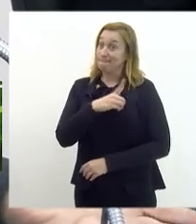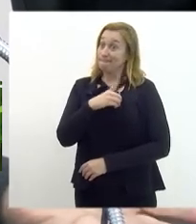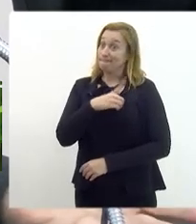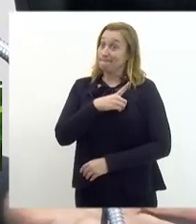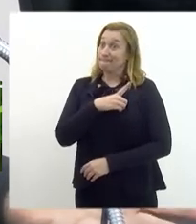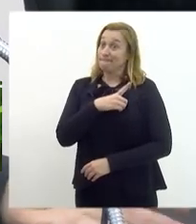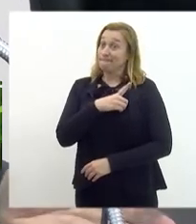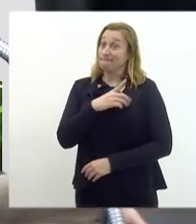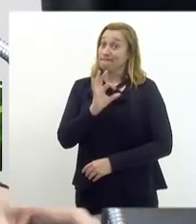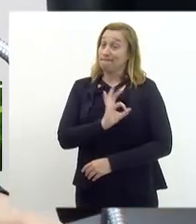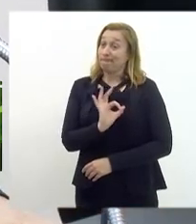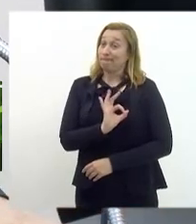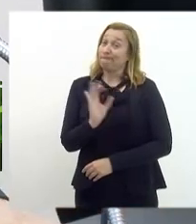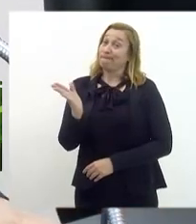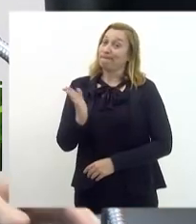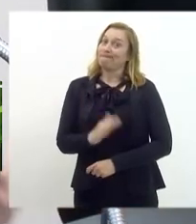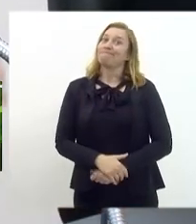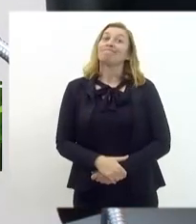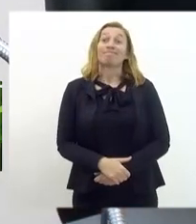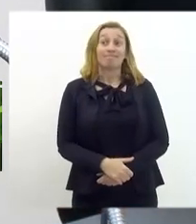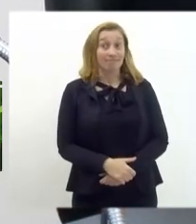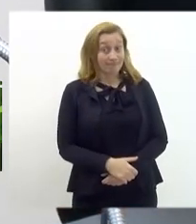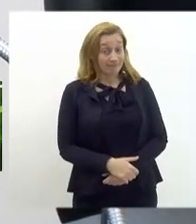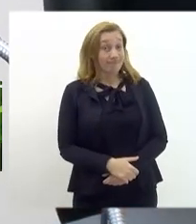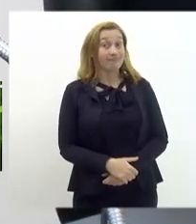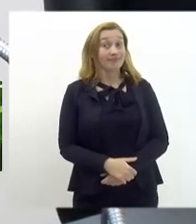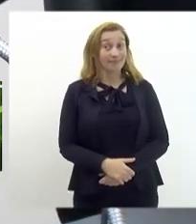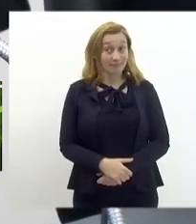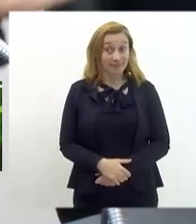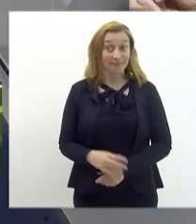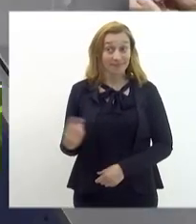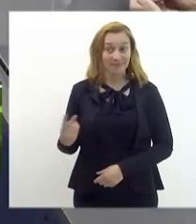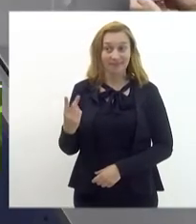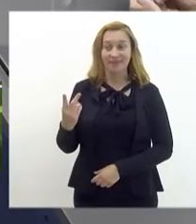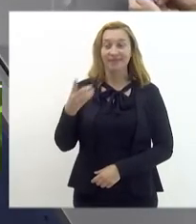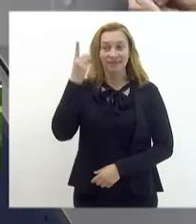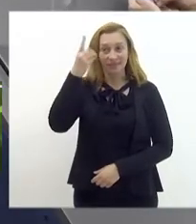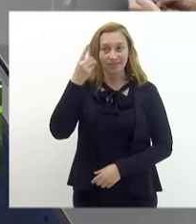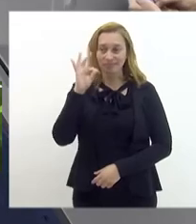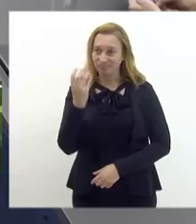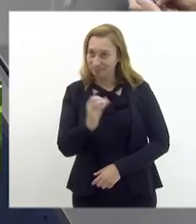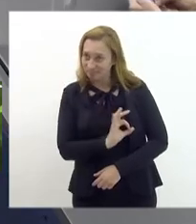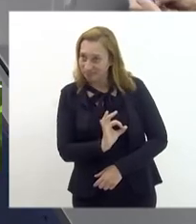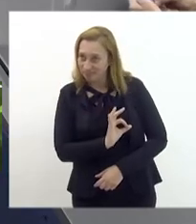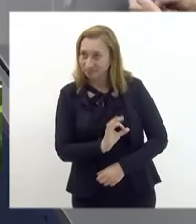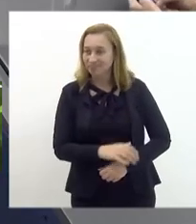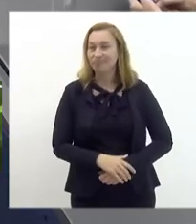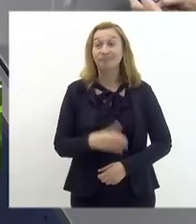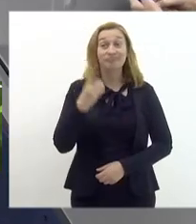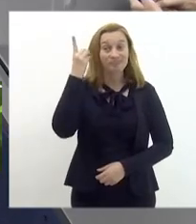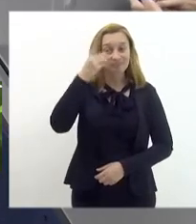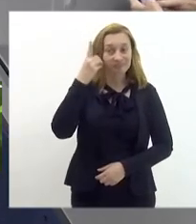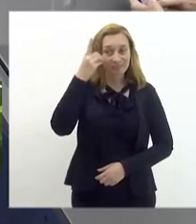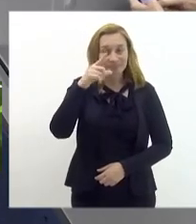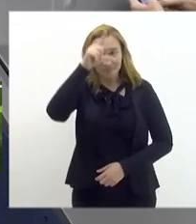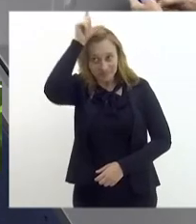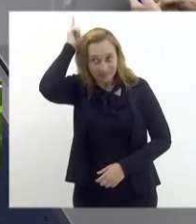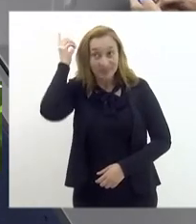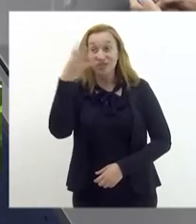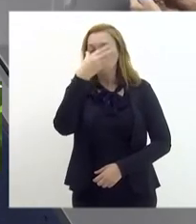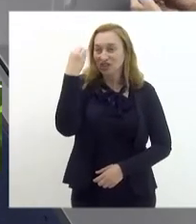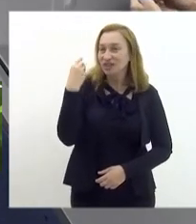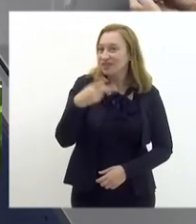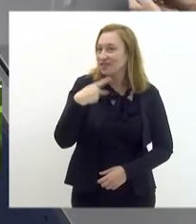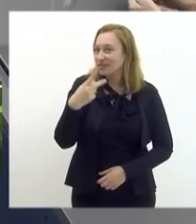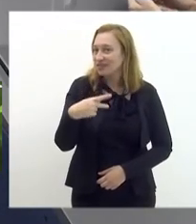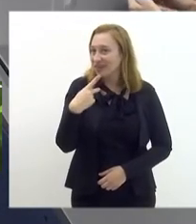Né? Então, é muita primazia. Por favor, deputada Marta Rocha. Mas o deputado Luiz Paulo esqueceu de falar